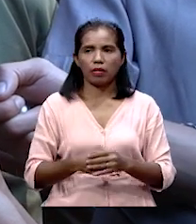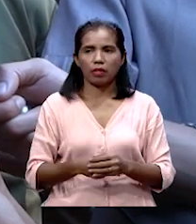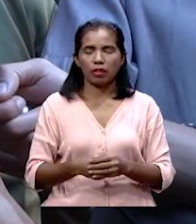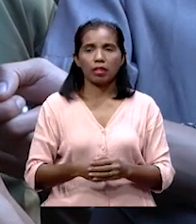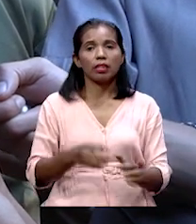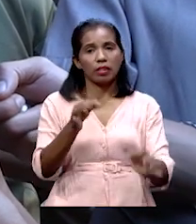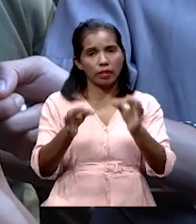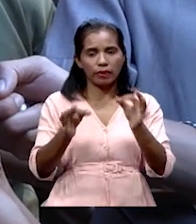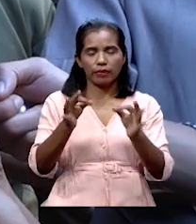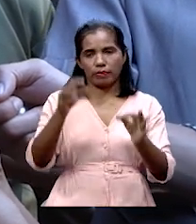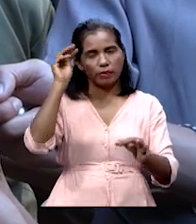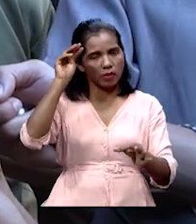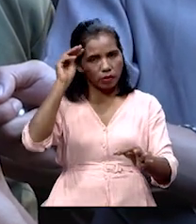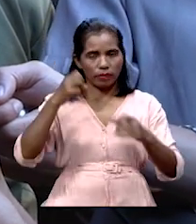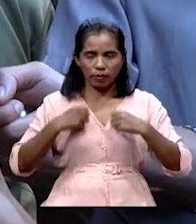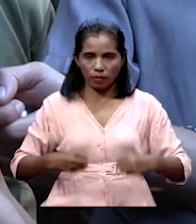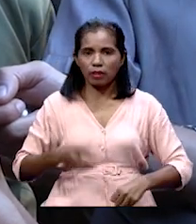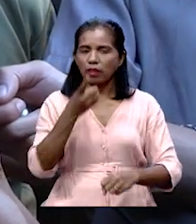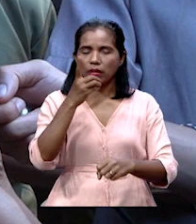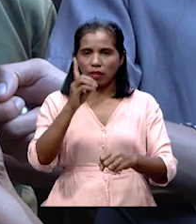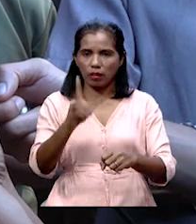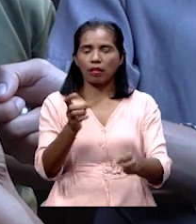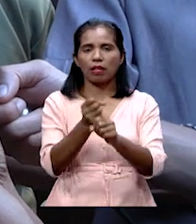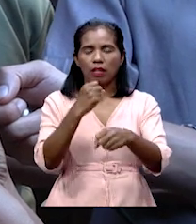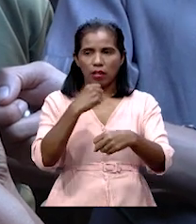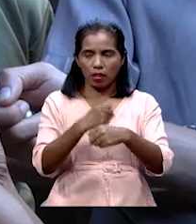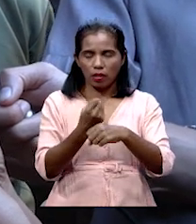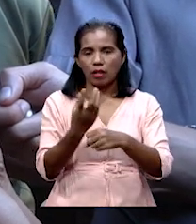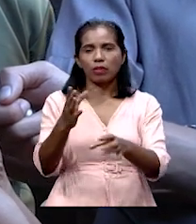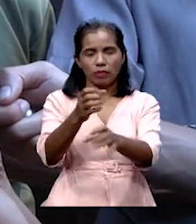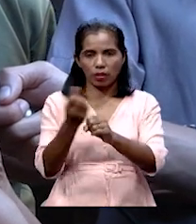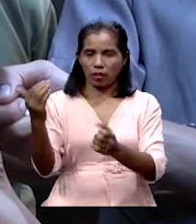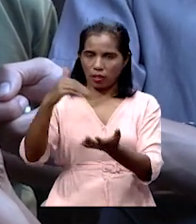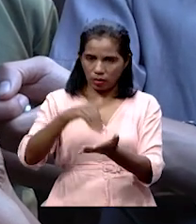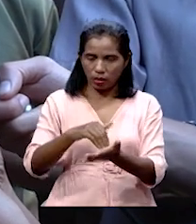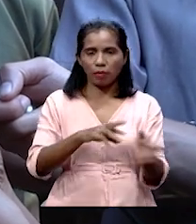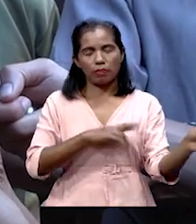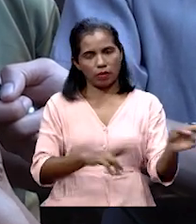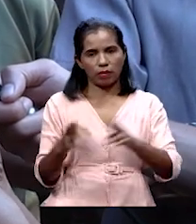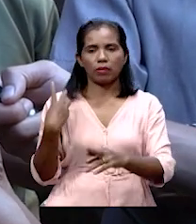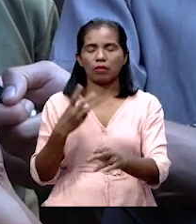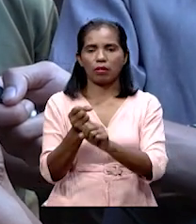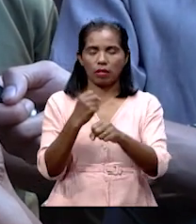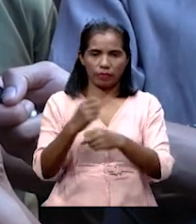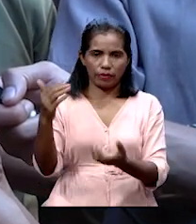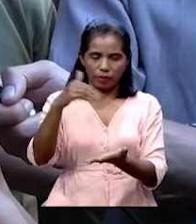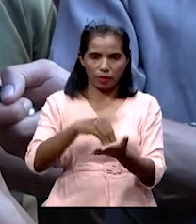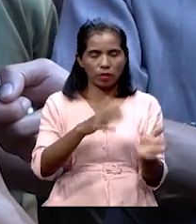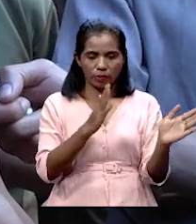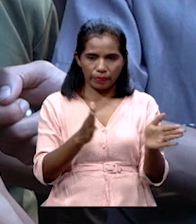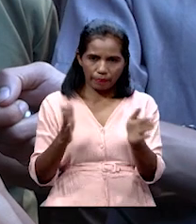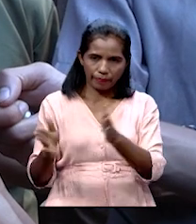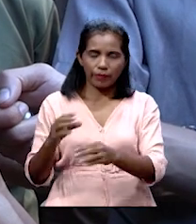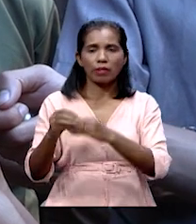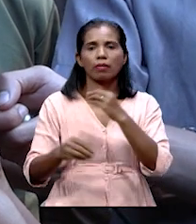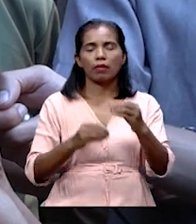Saudi declara ona dia kata-kata halo recall ka mi retira prosto itabel halo posesidane kono ba simba